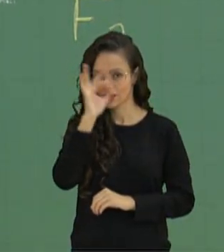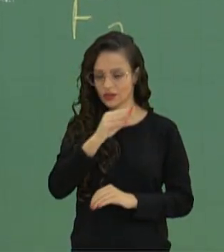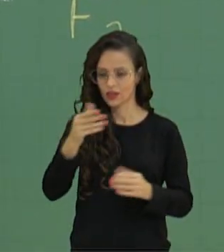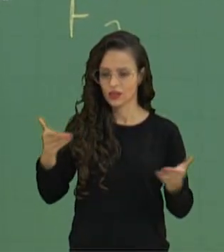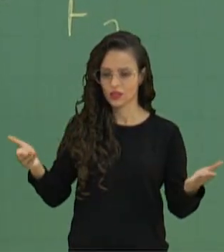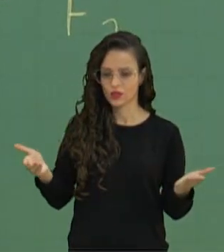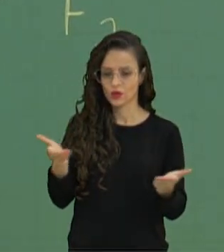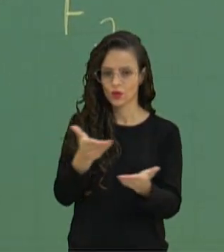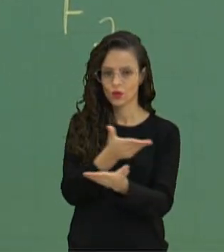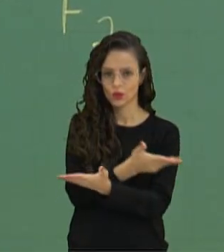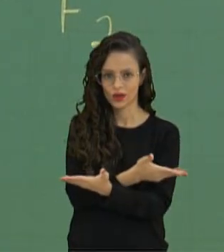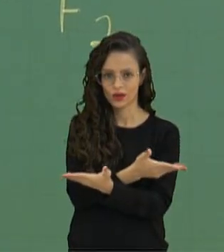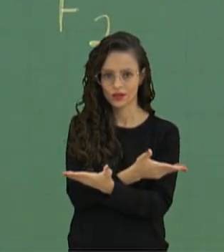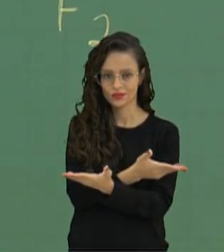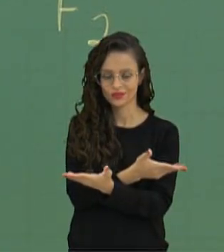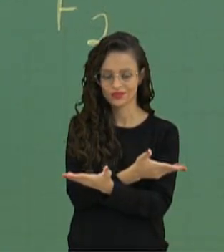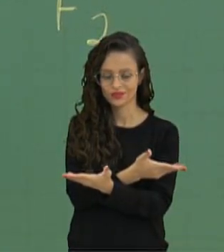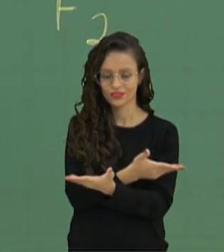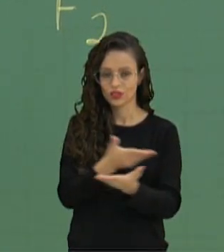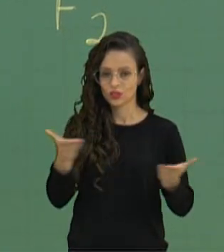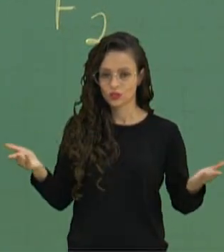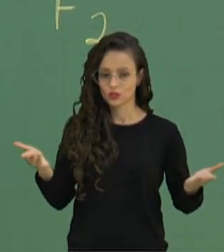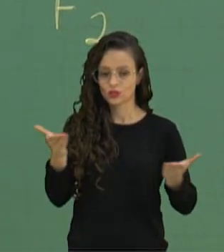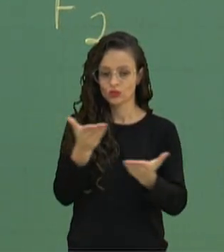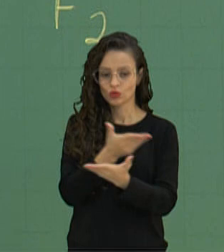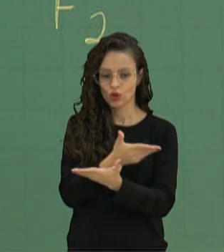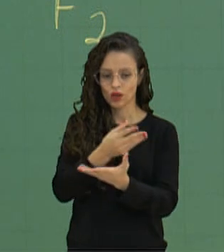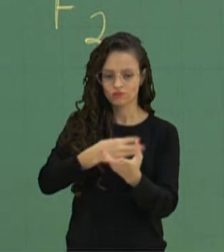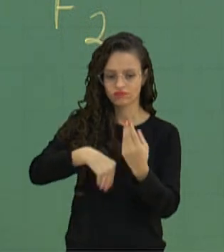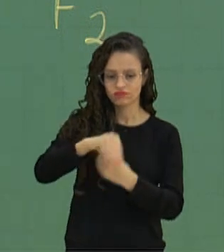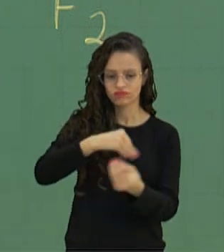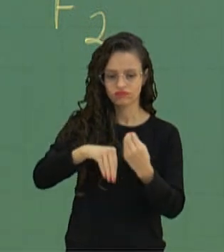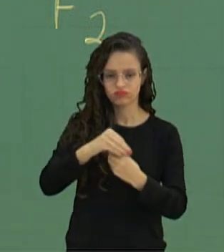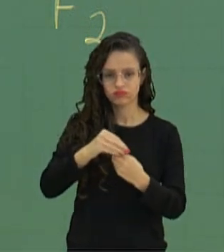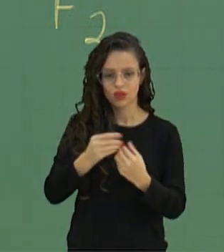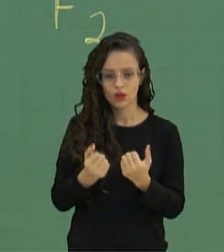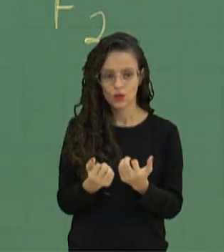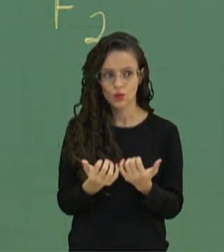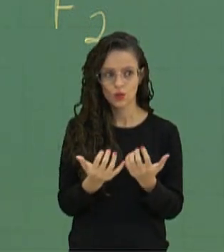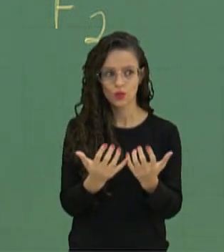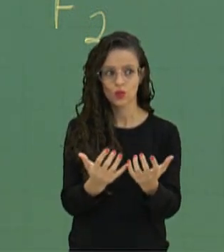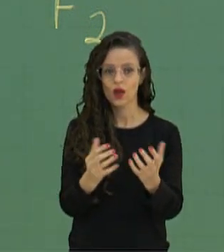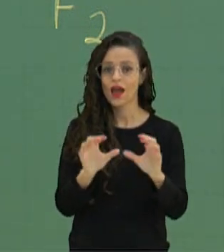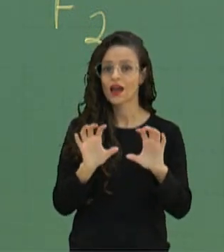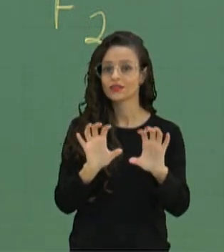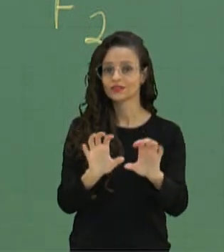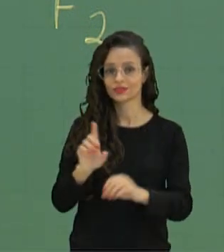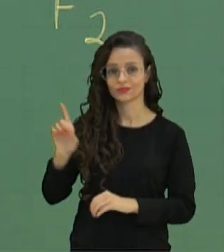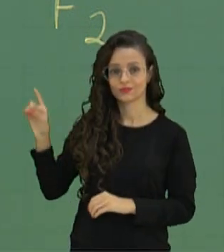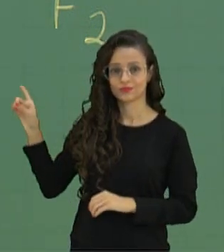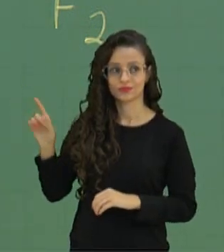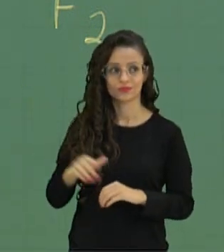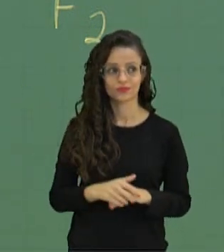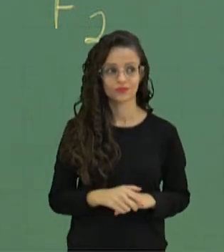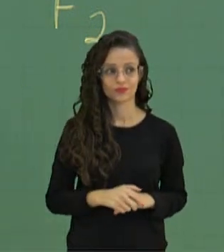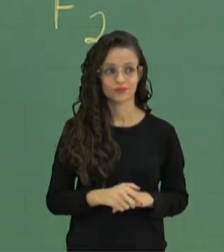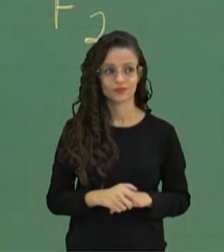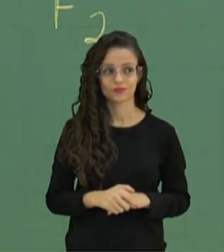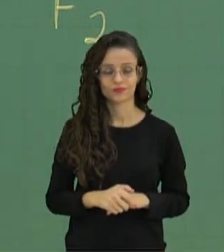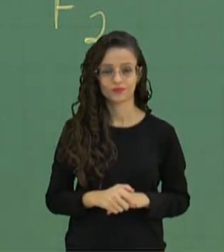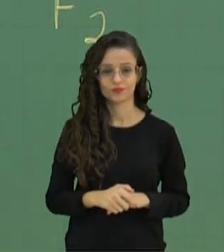verde. Essa junção de fatores formou seres novos dessa forma aqui, ó.